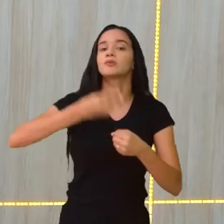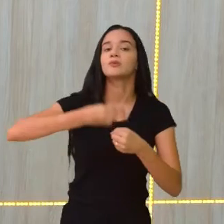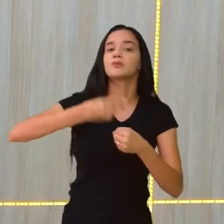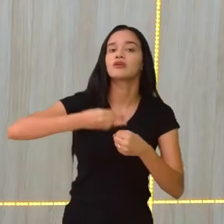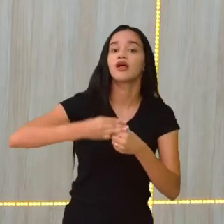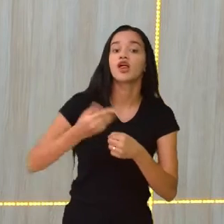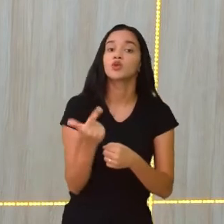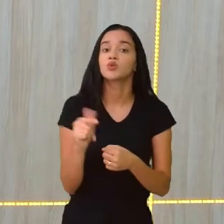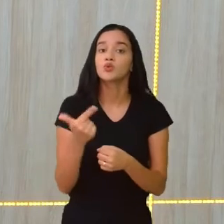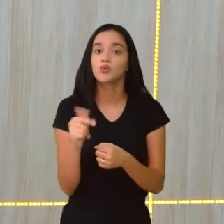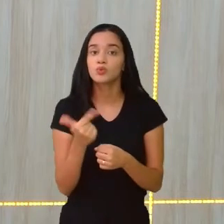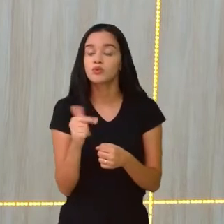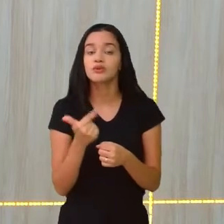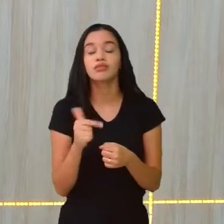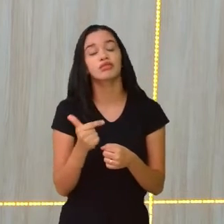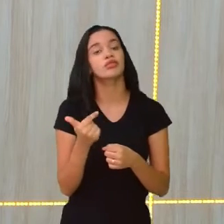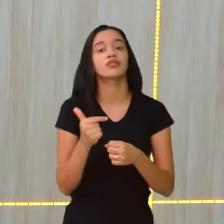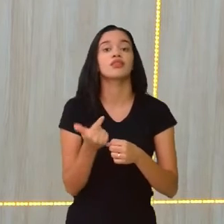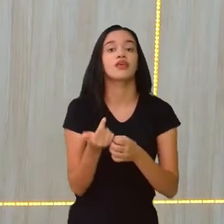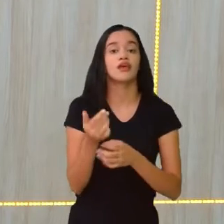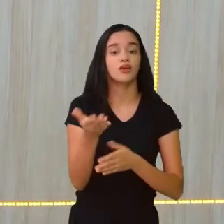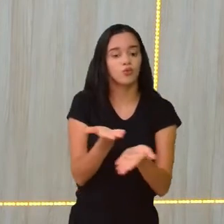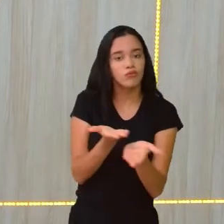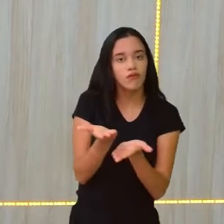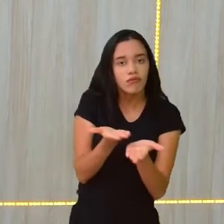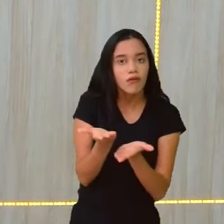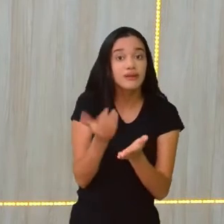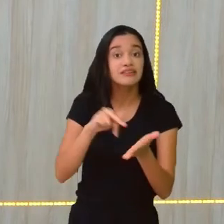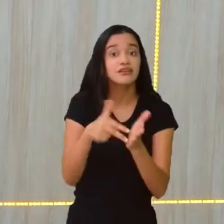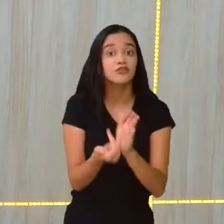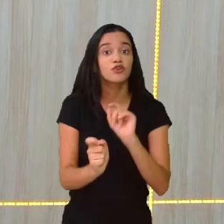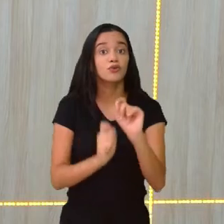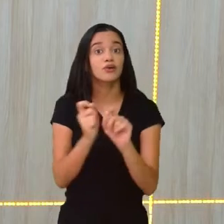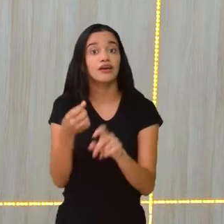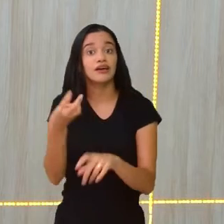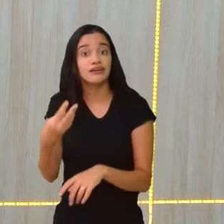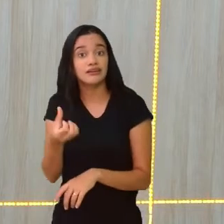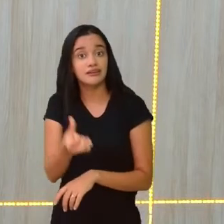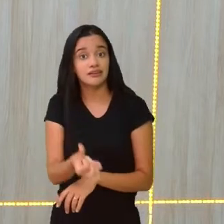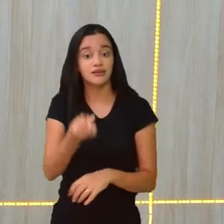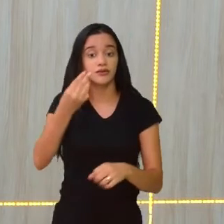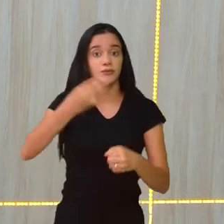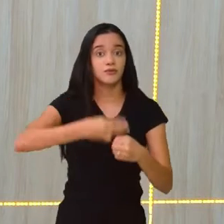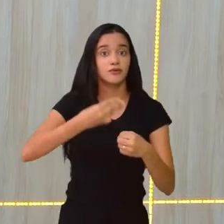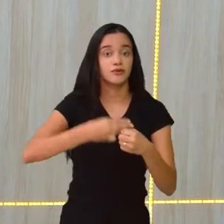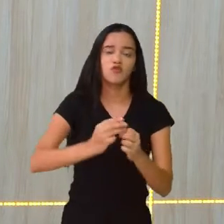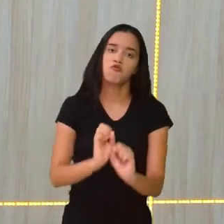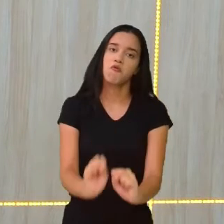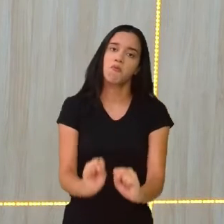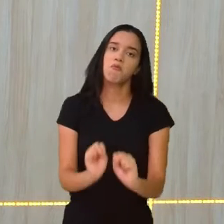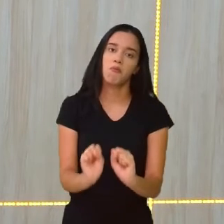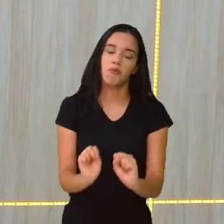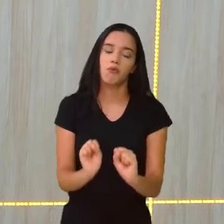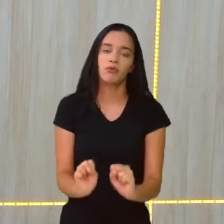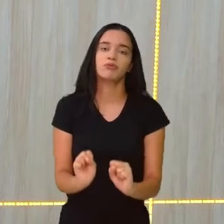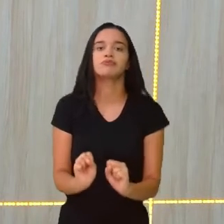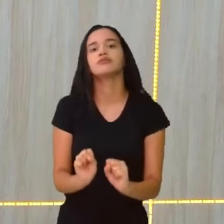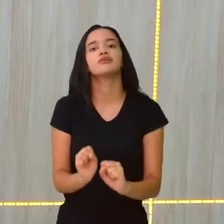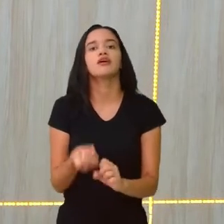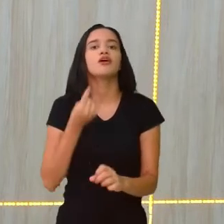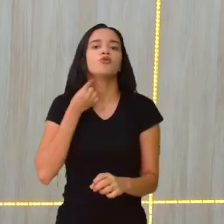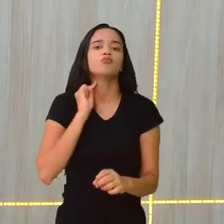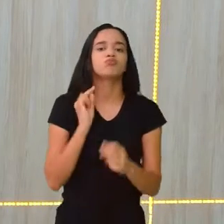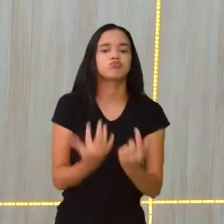eles não têm saneamento básico. Então, isso quer dizer o quê? Que 36 municípios, eles podem estar